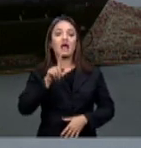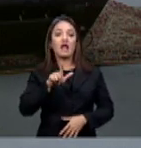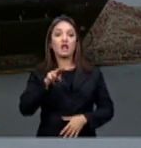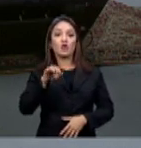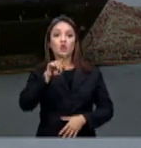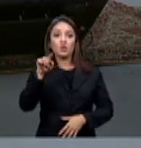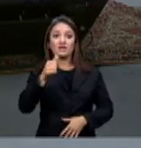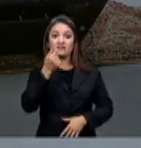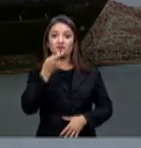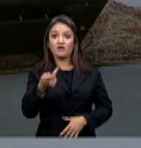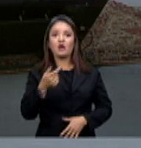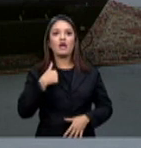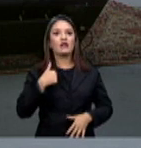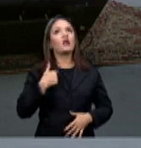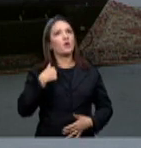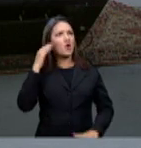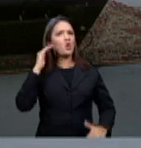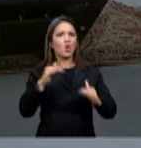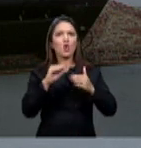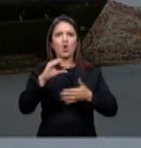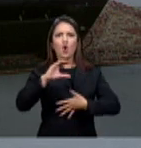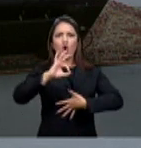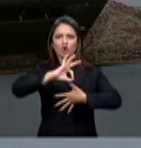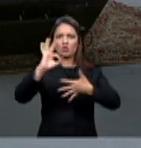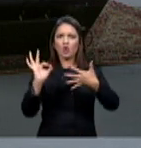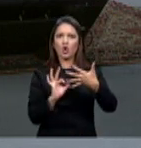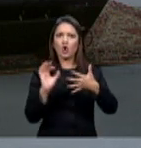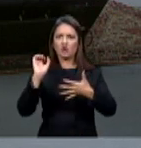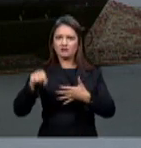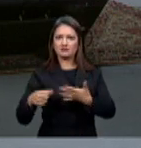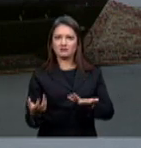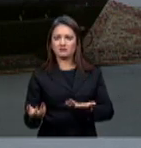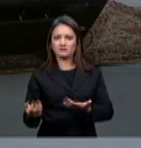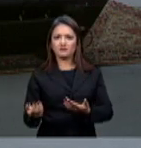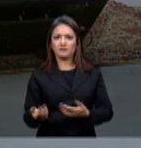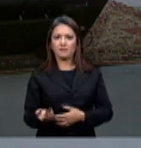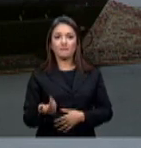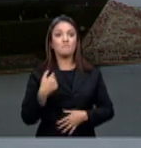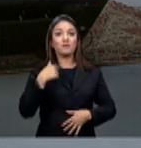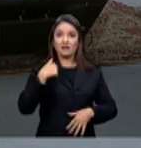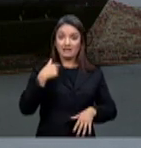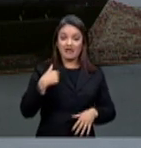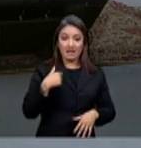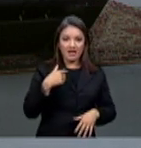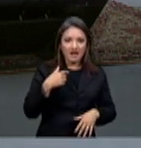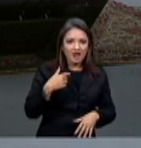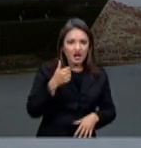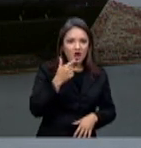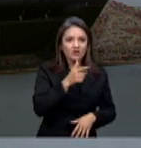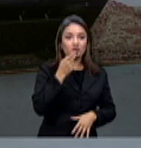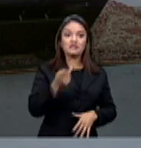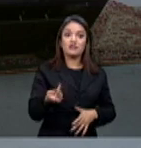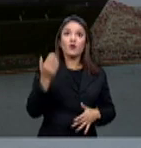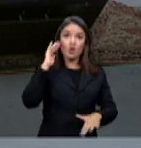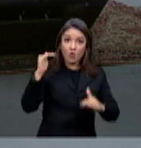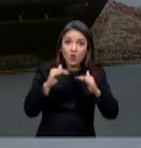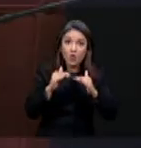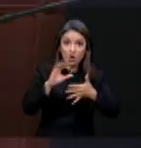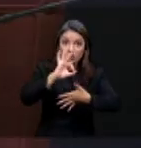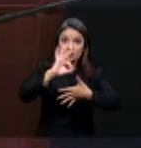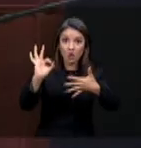é mais do que isso não não eu não tô dizendo que eu sou a lenda